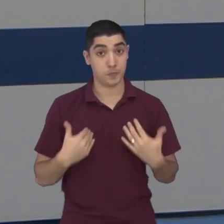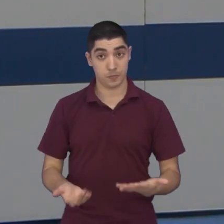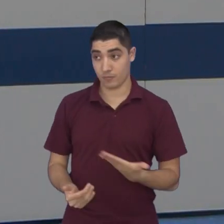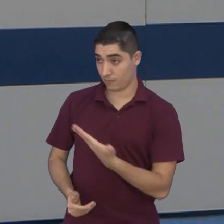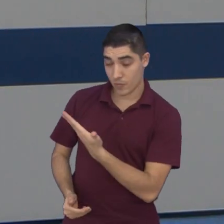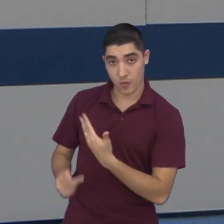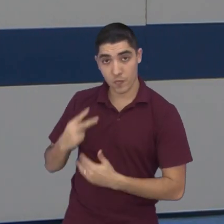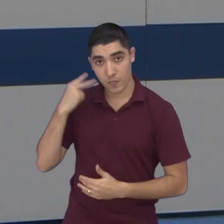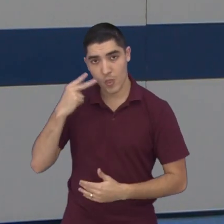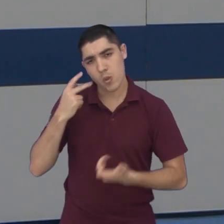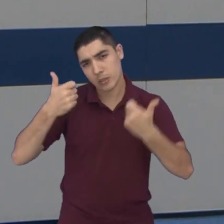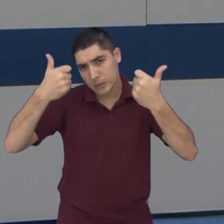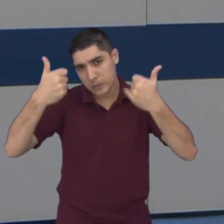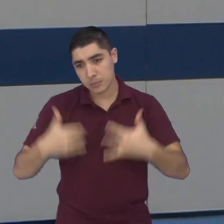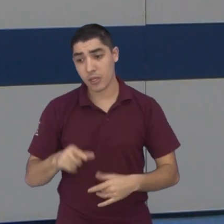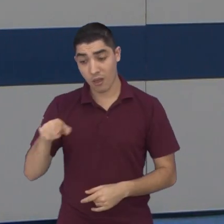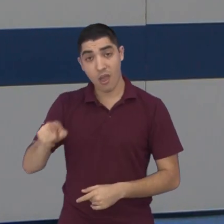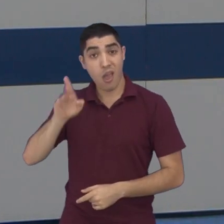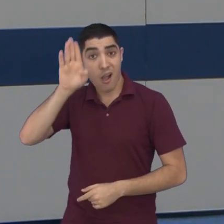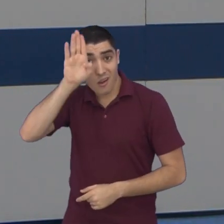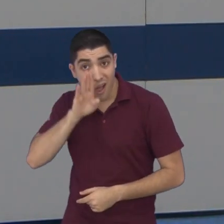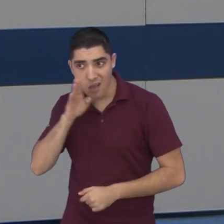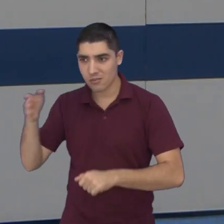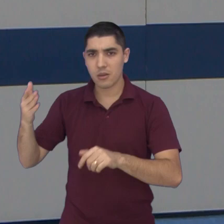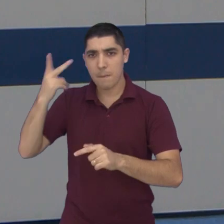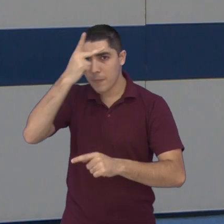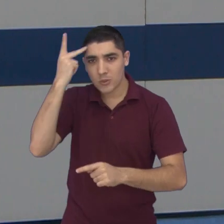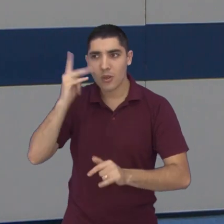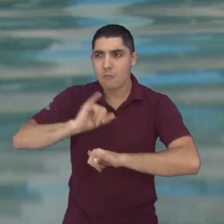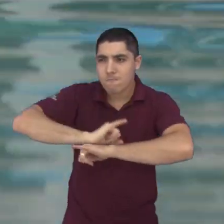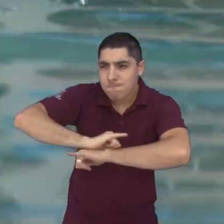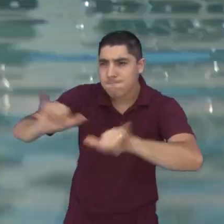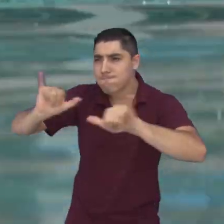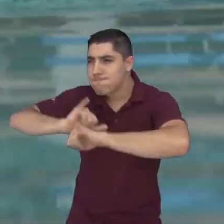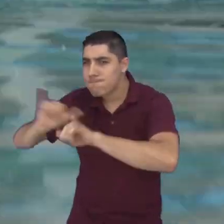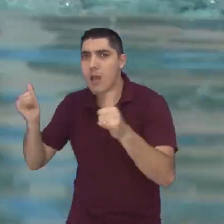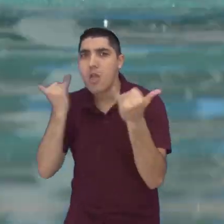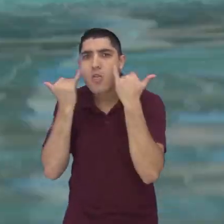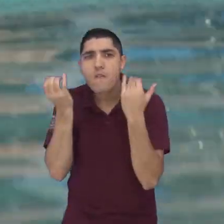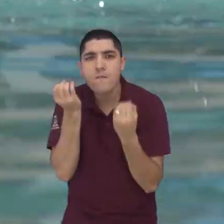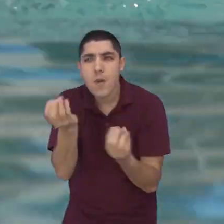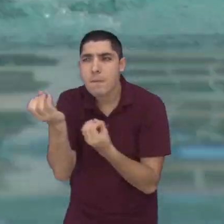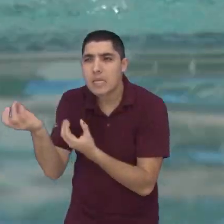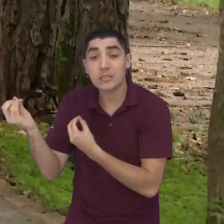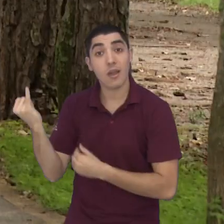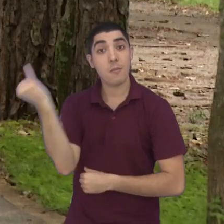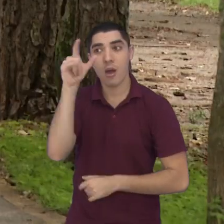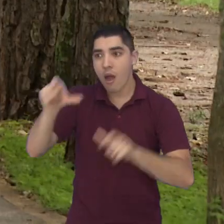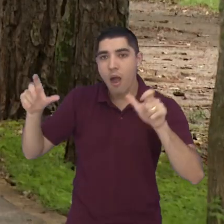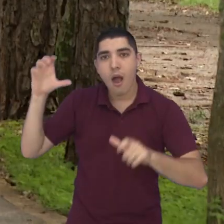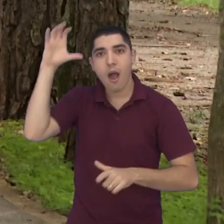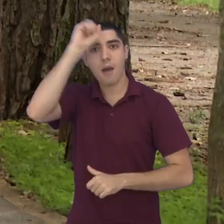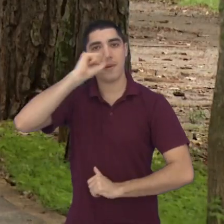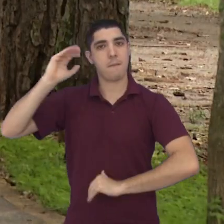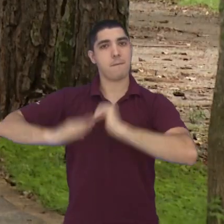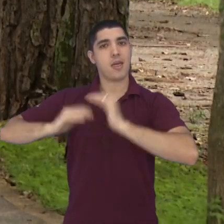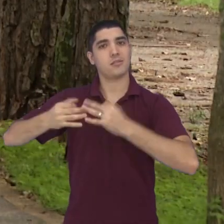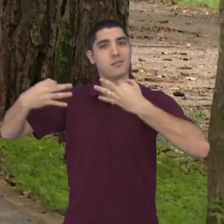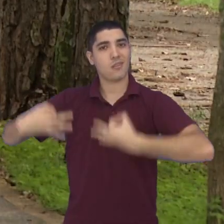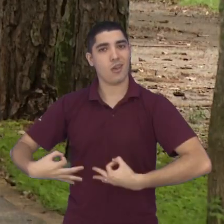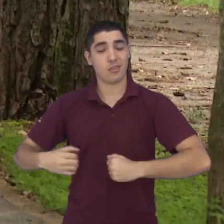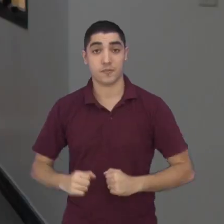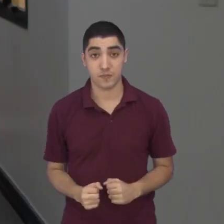vereador Marcão o acesso gratuito à atividades e informações cumpre um papel social de incentivar bons hábitos na